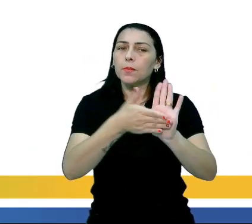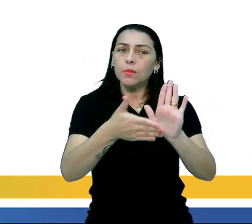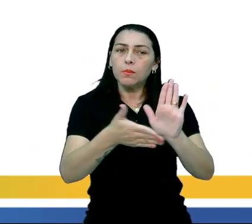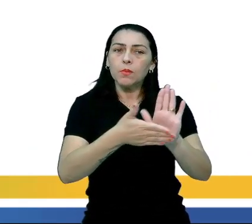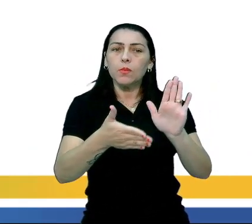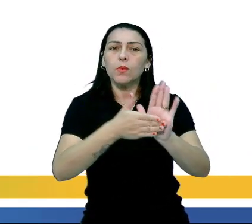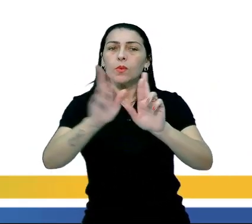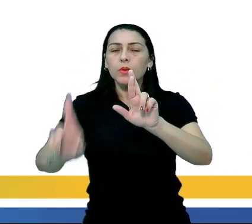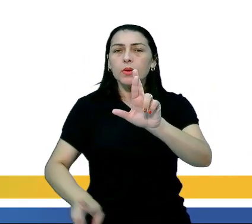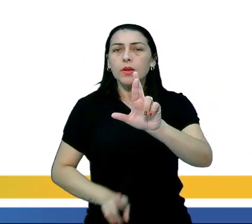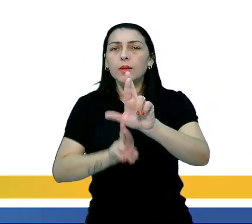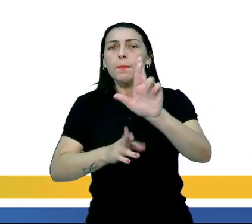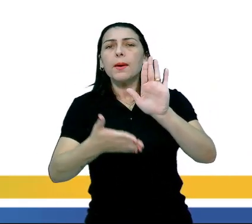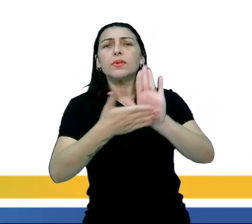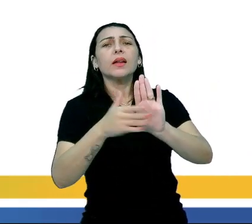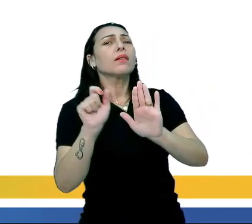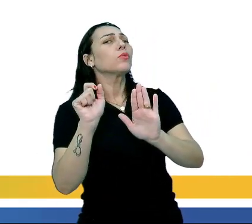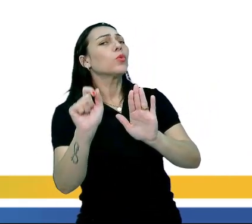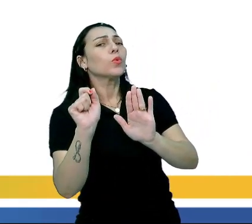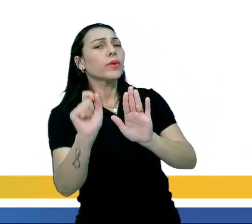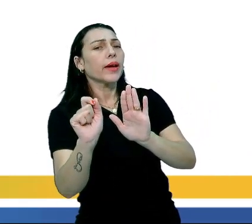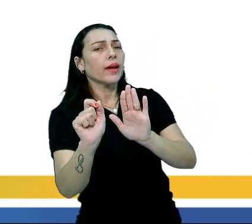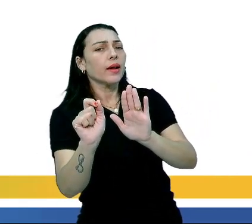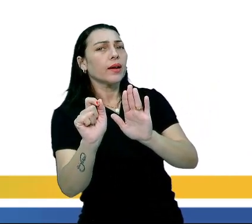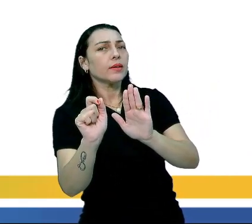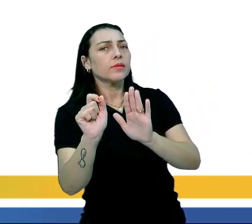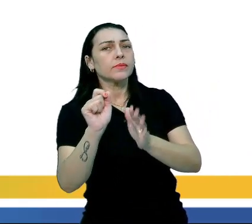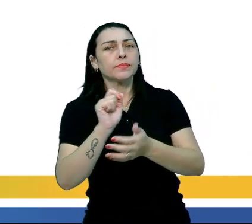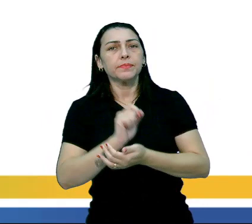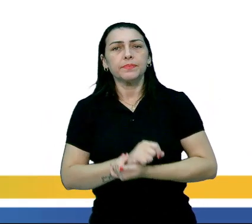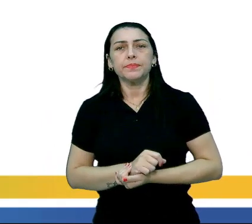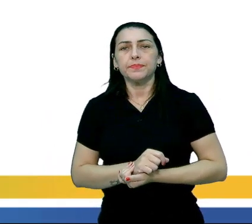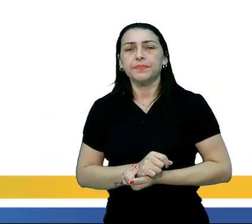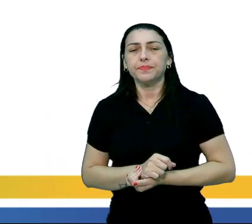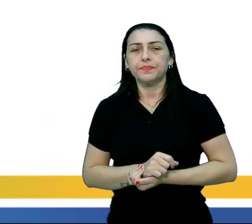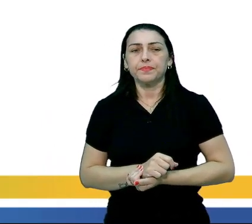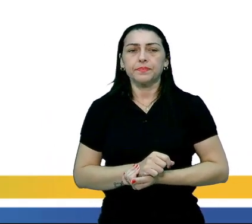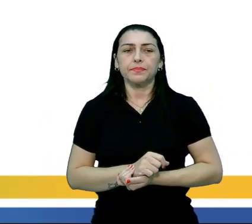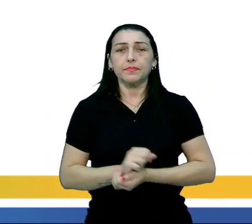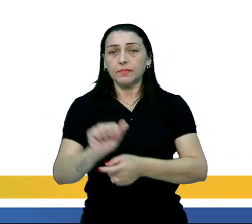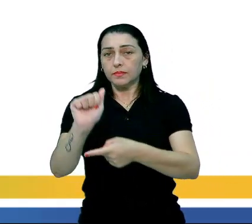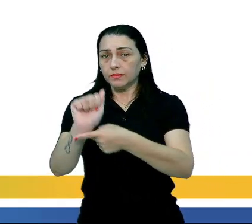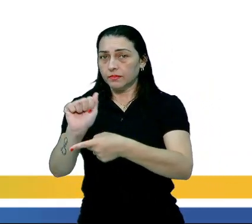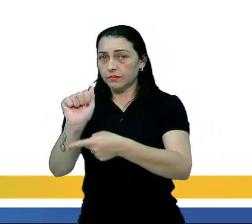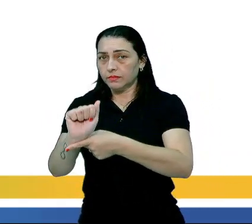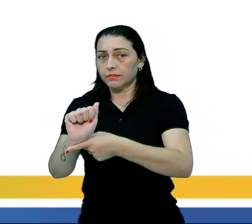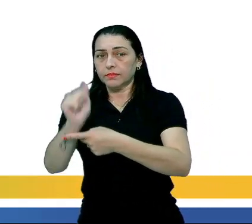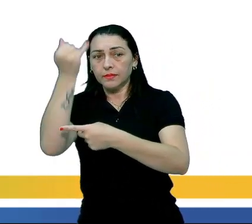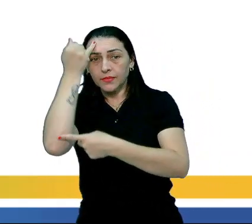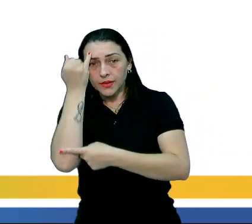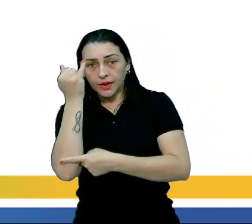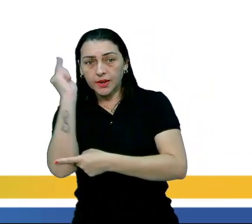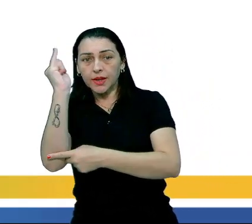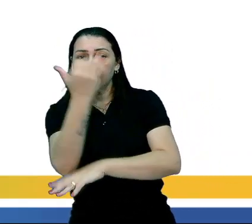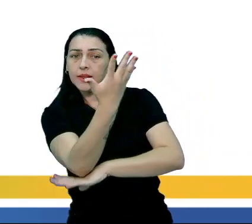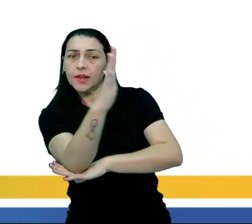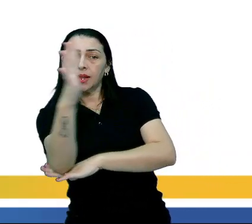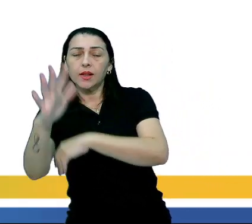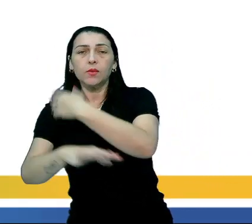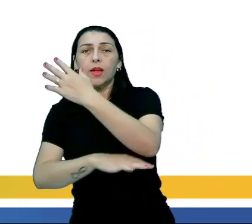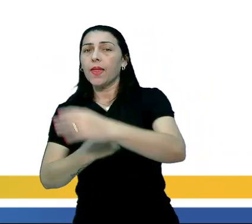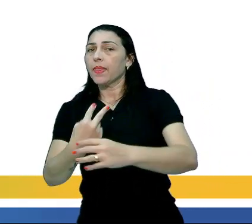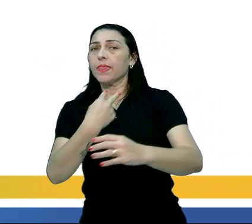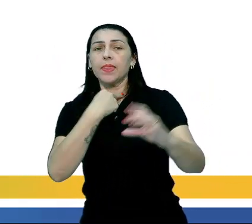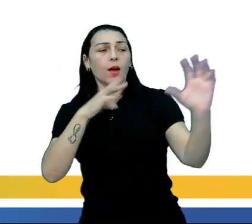propõe uma sustentabilidade pautada no ou na. Letra A, ideia